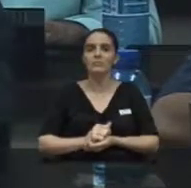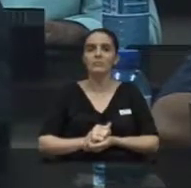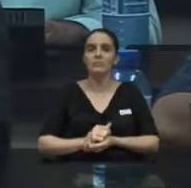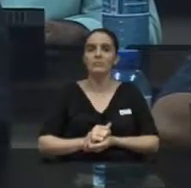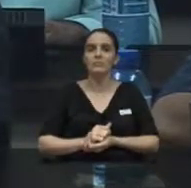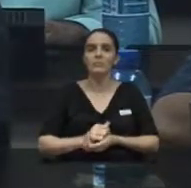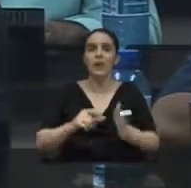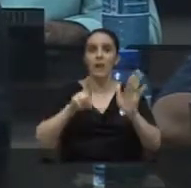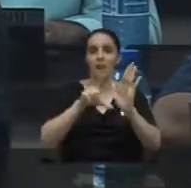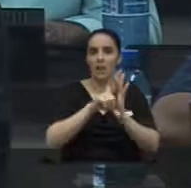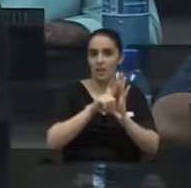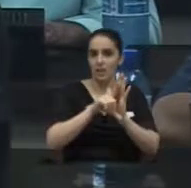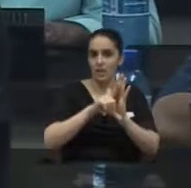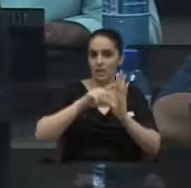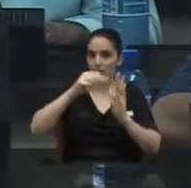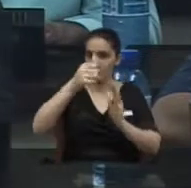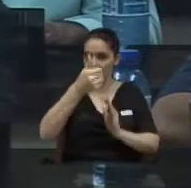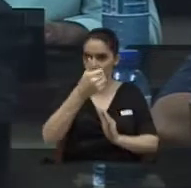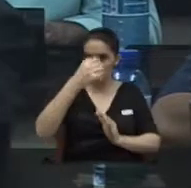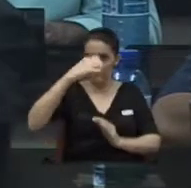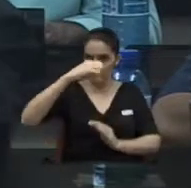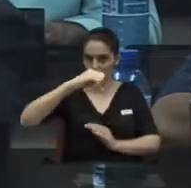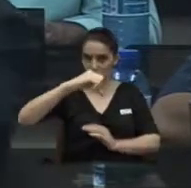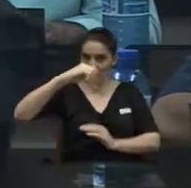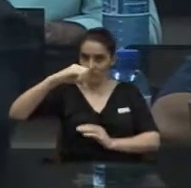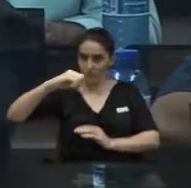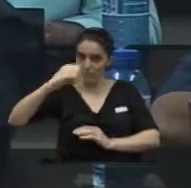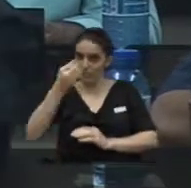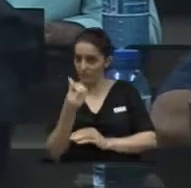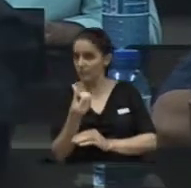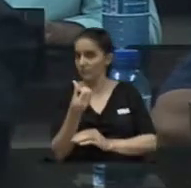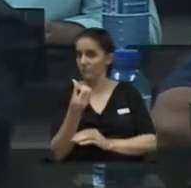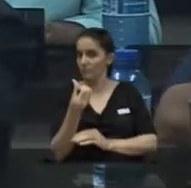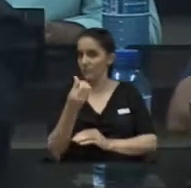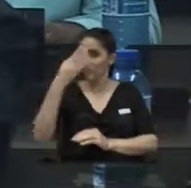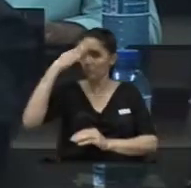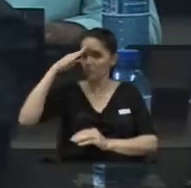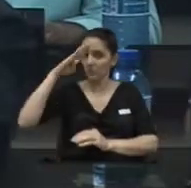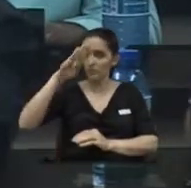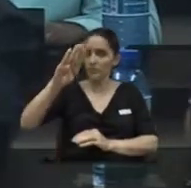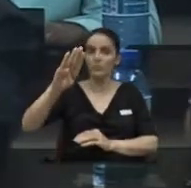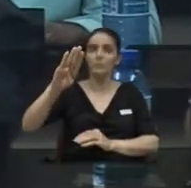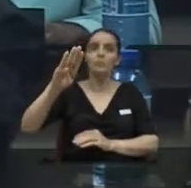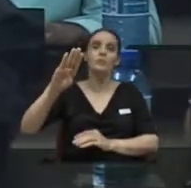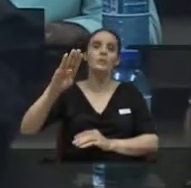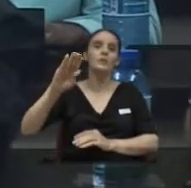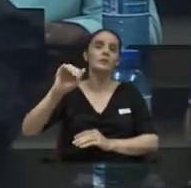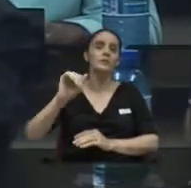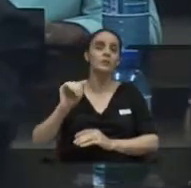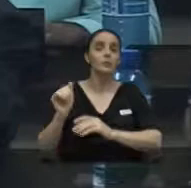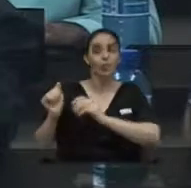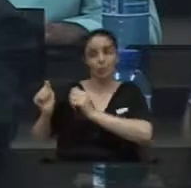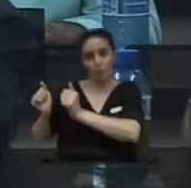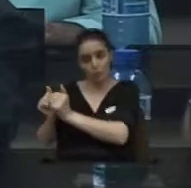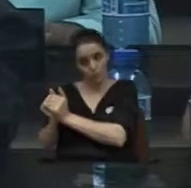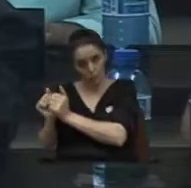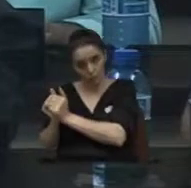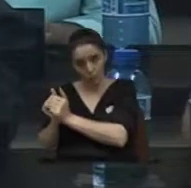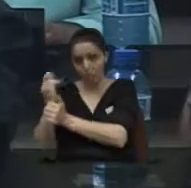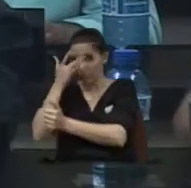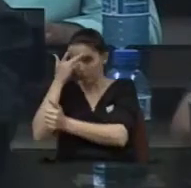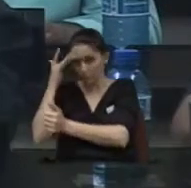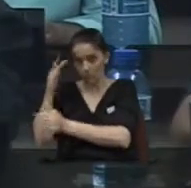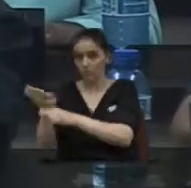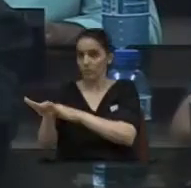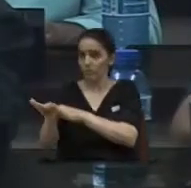de 1996, principalmente e até para com o acompanhante. Né?